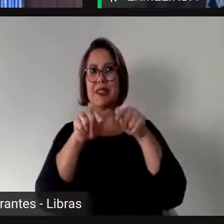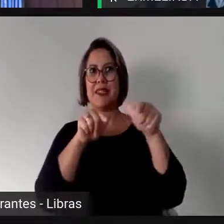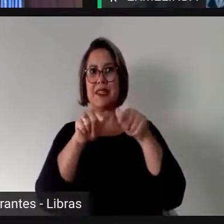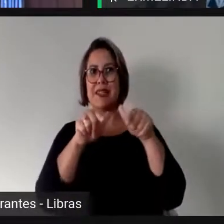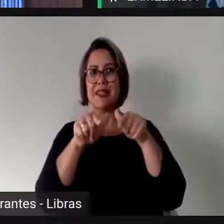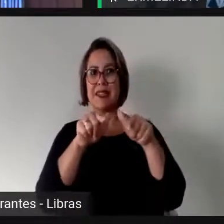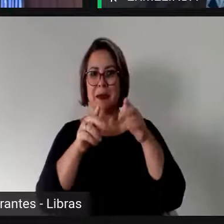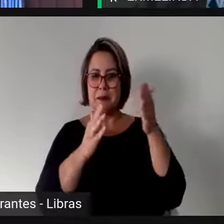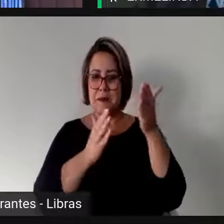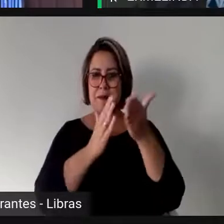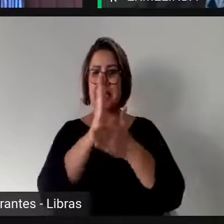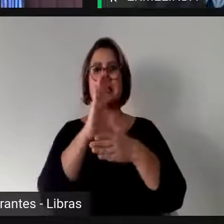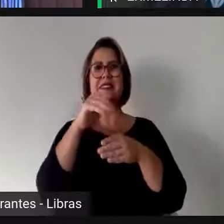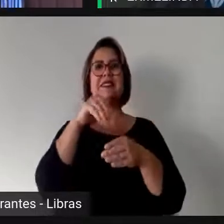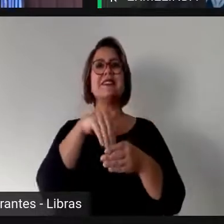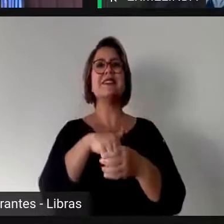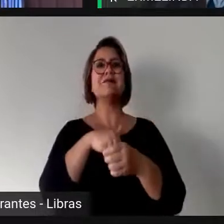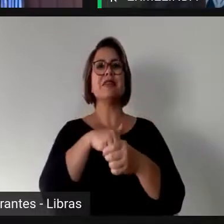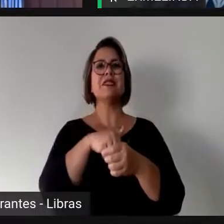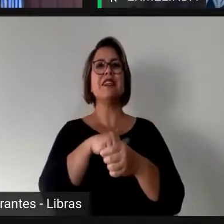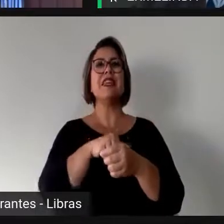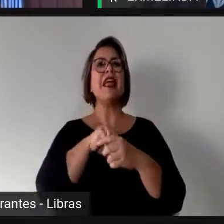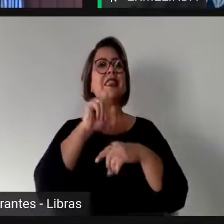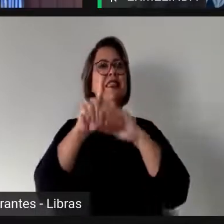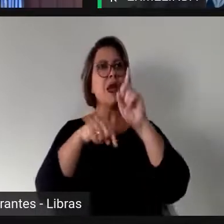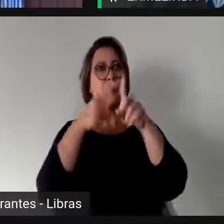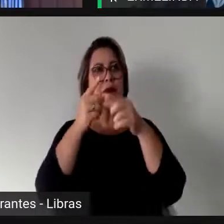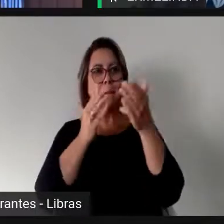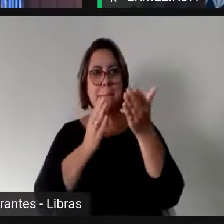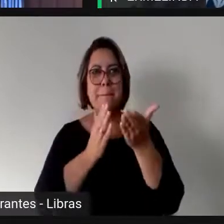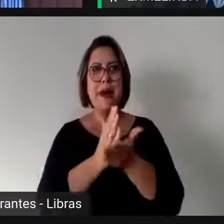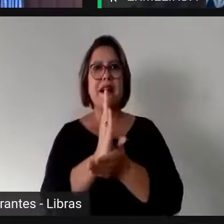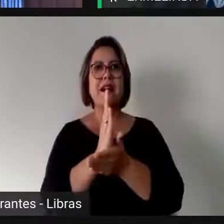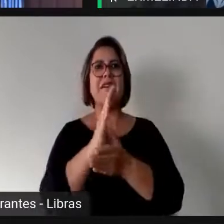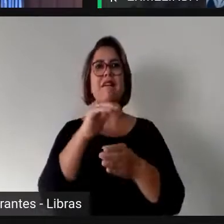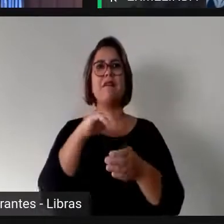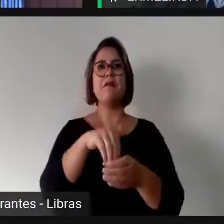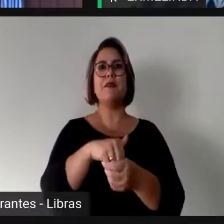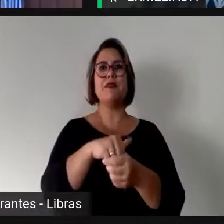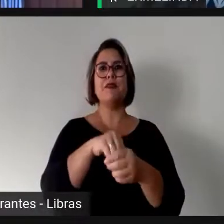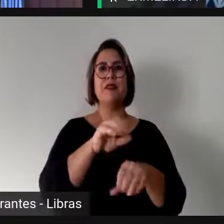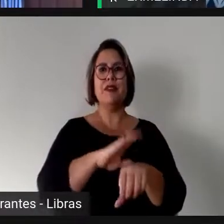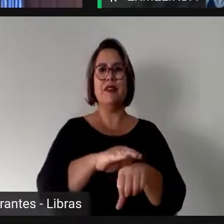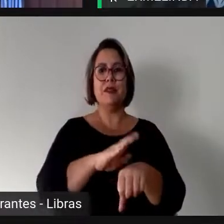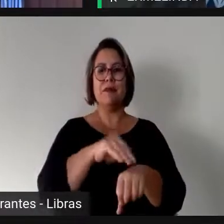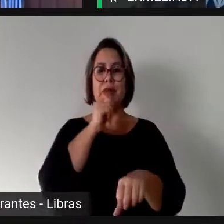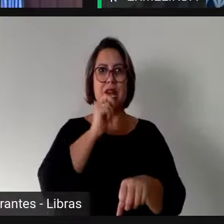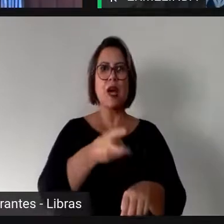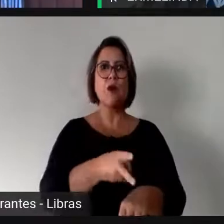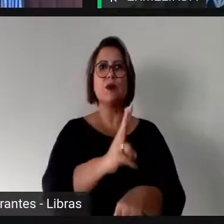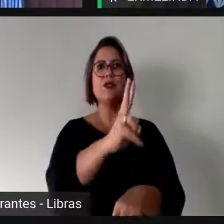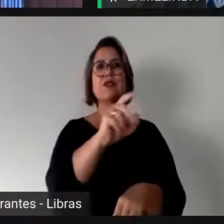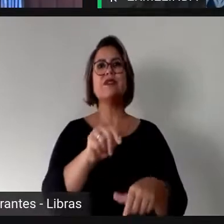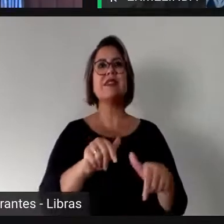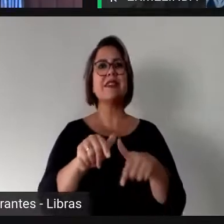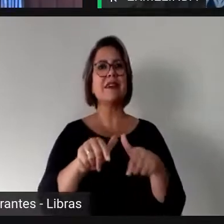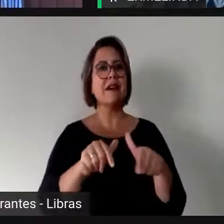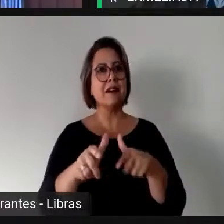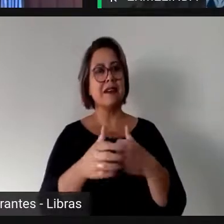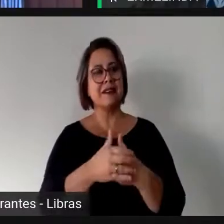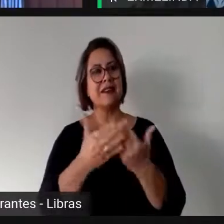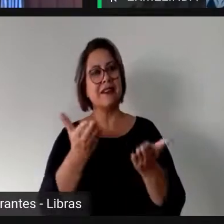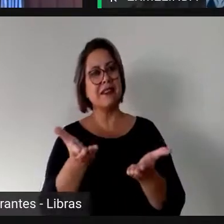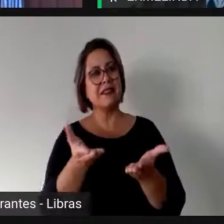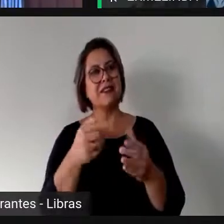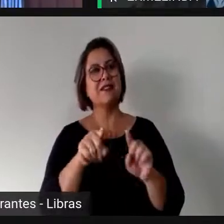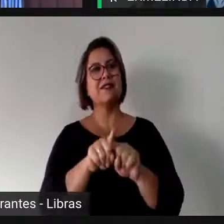mandato e nem exercer o mandato qualquer que seja a Casa Parlamentar. Então, queríamos te ouvir